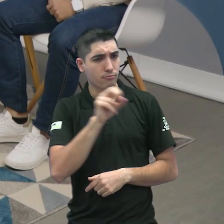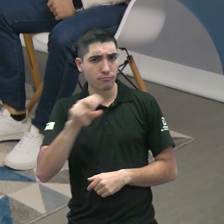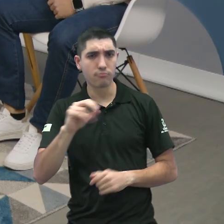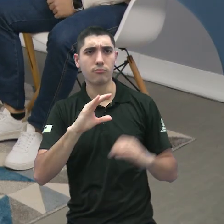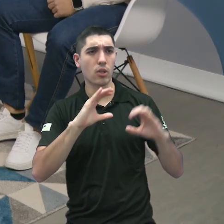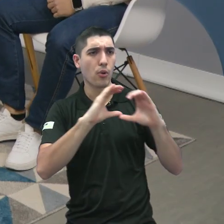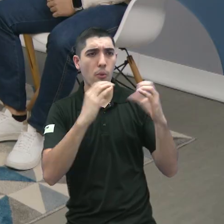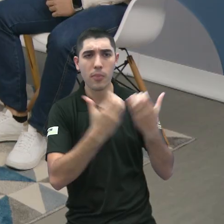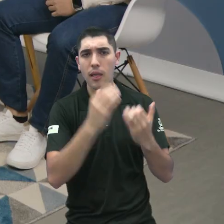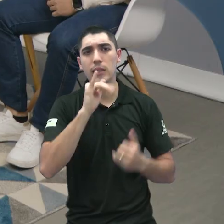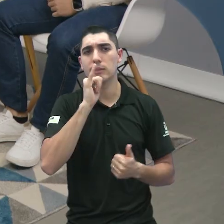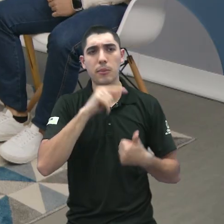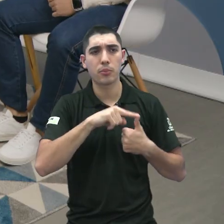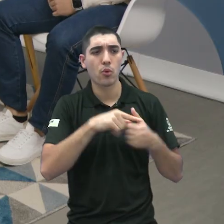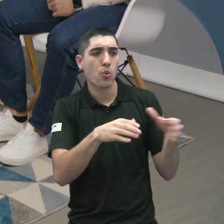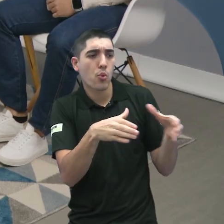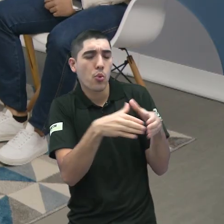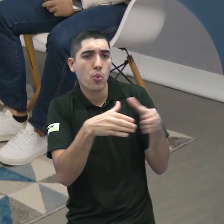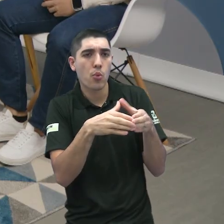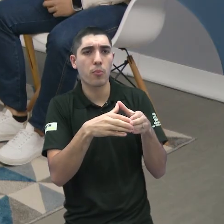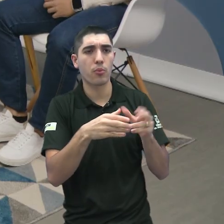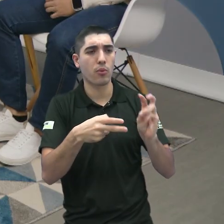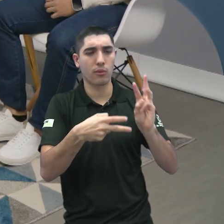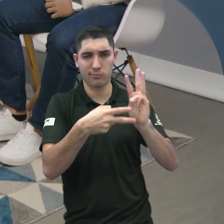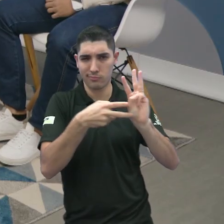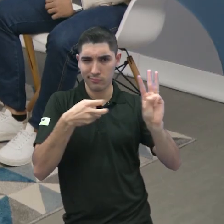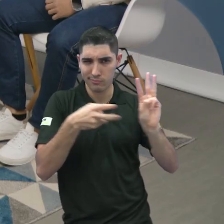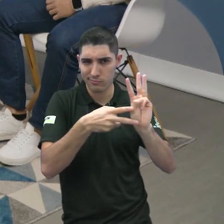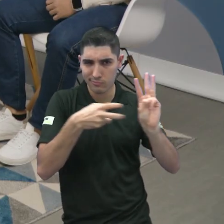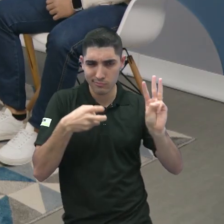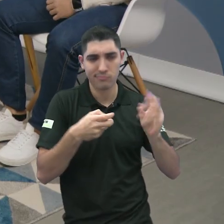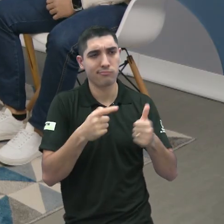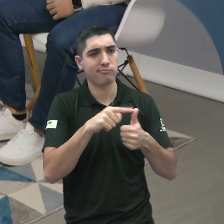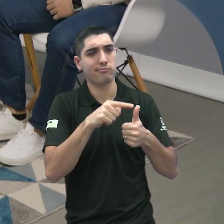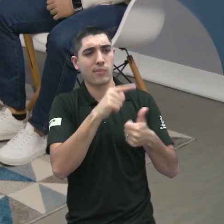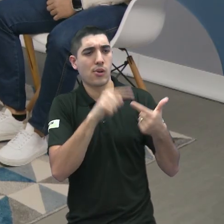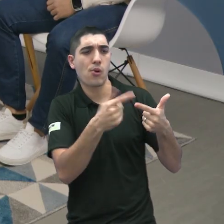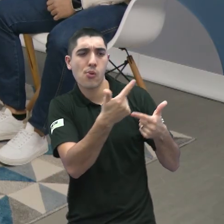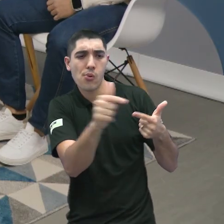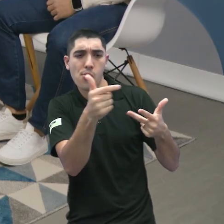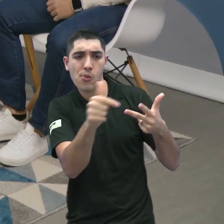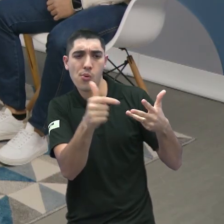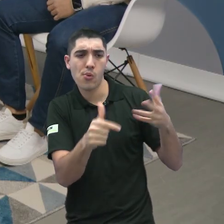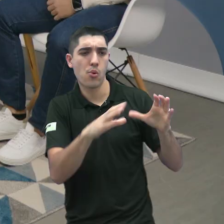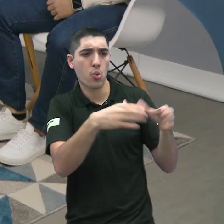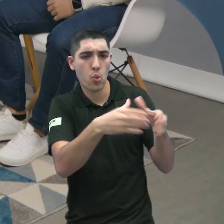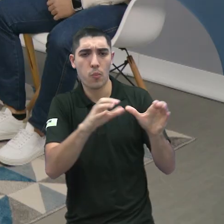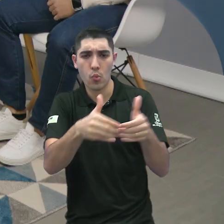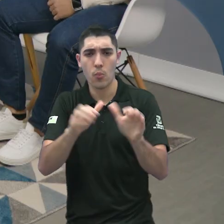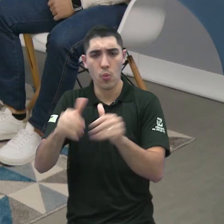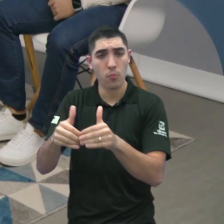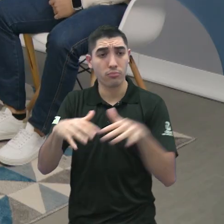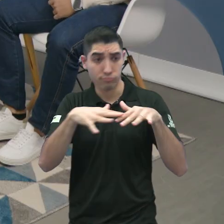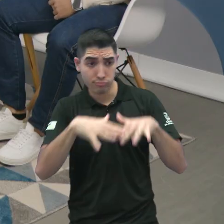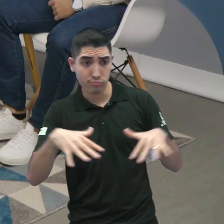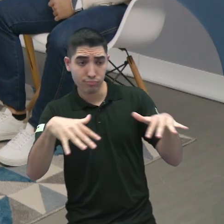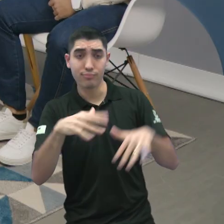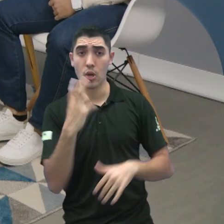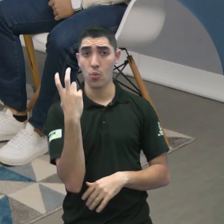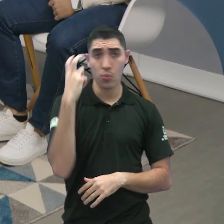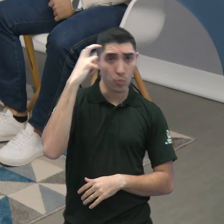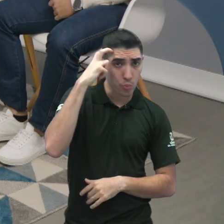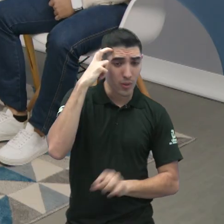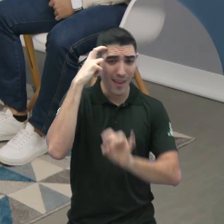né, comunidades indígenas mesmo e tantas outras que também ali de acordo com a sua cultura,